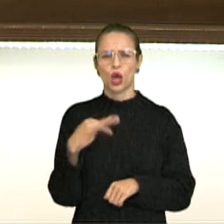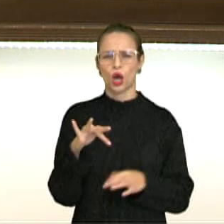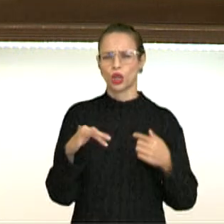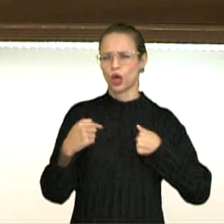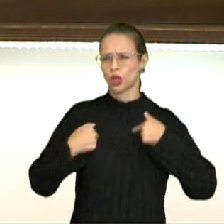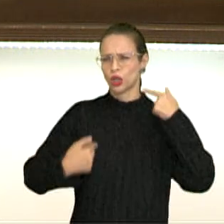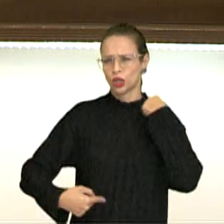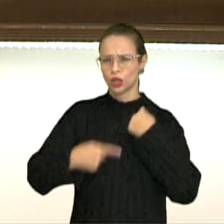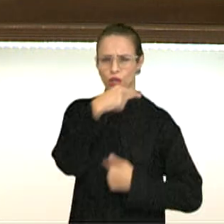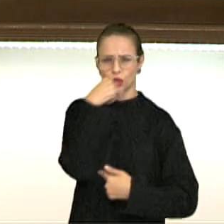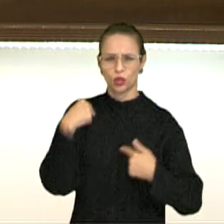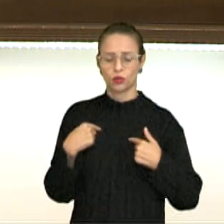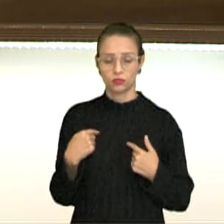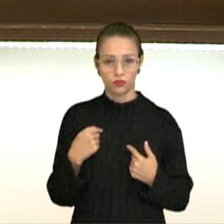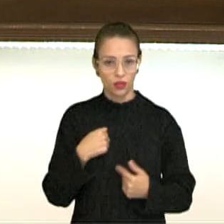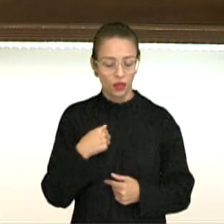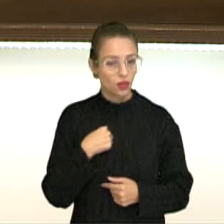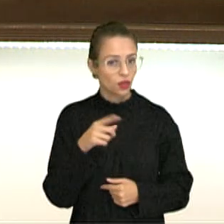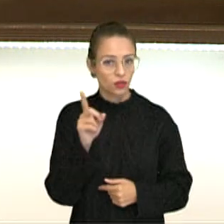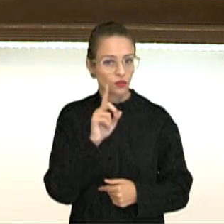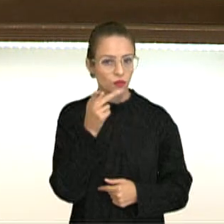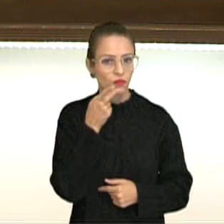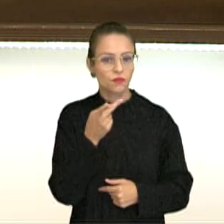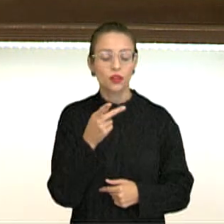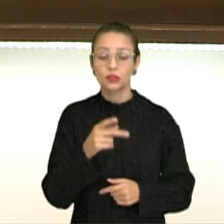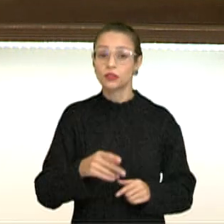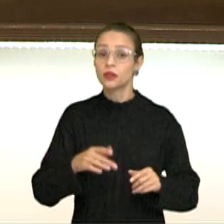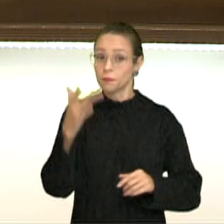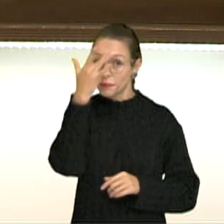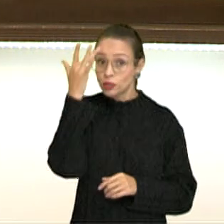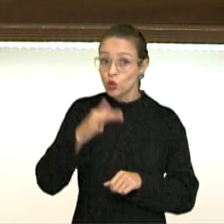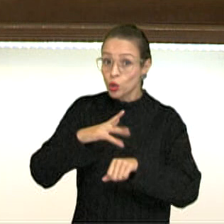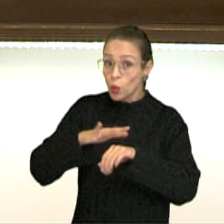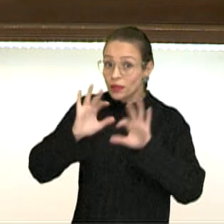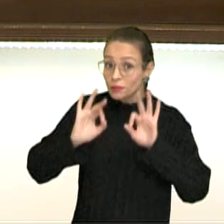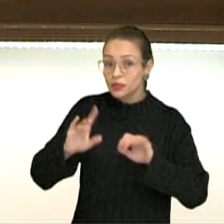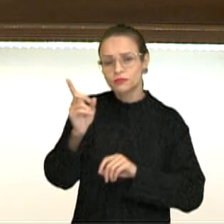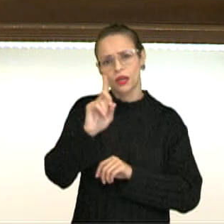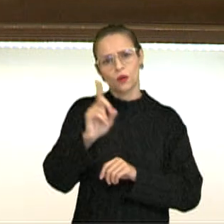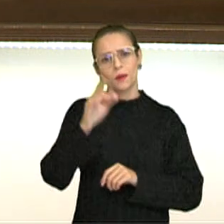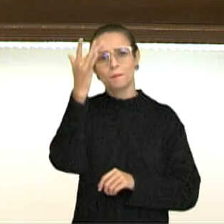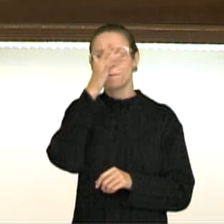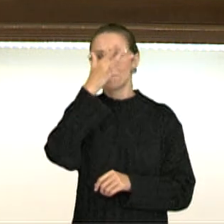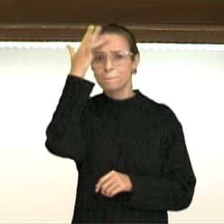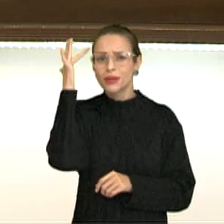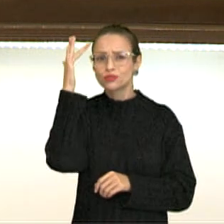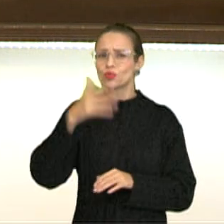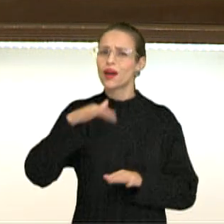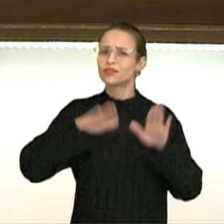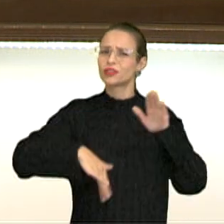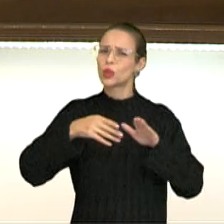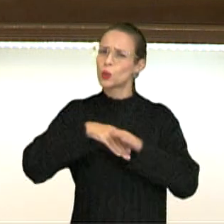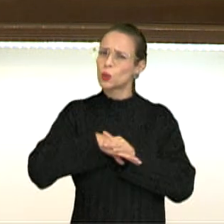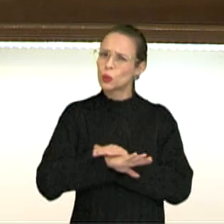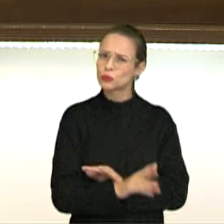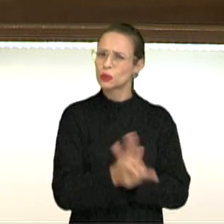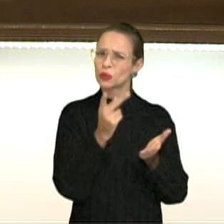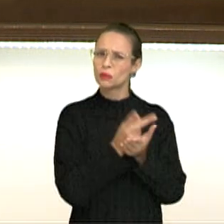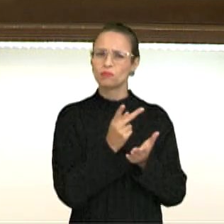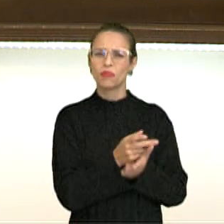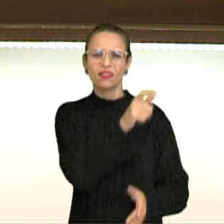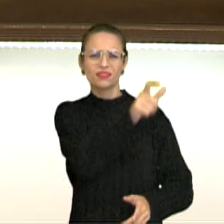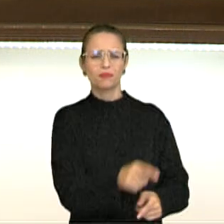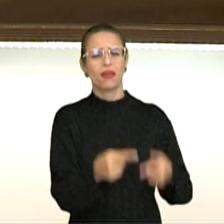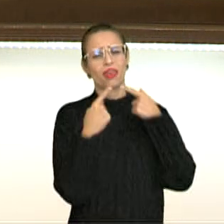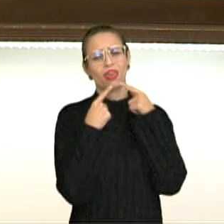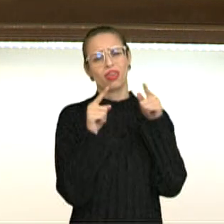dói ali? Eu não estou falando aqui de pessoas que realmente estão doentes, mas tem gente que tem esse costume de estar sempre